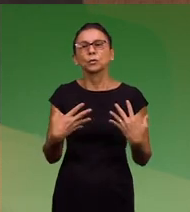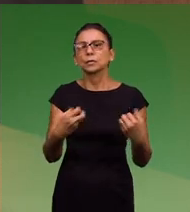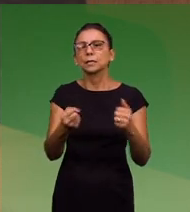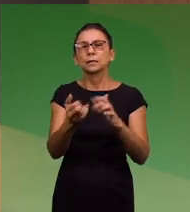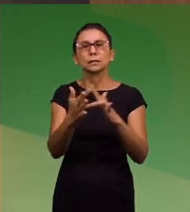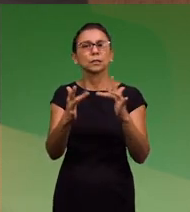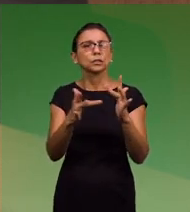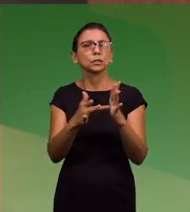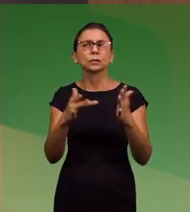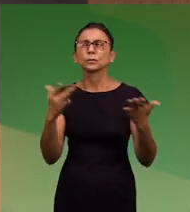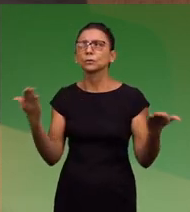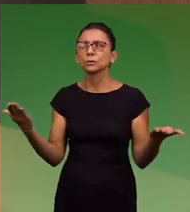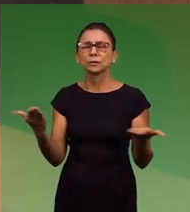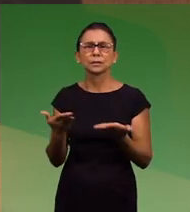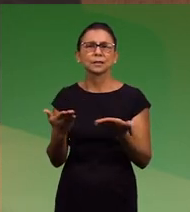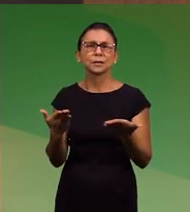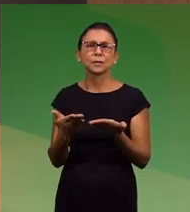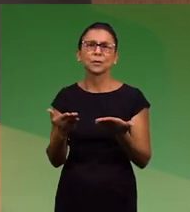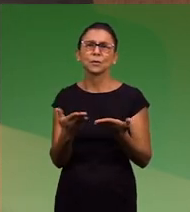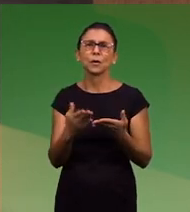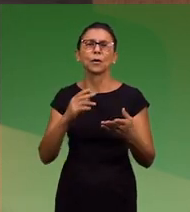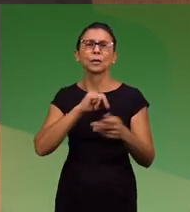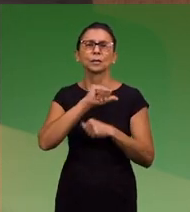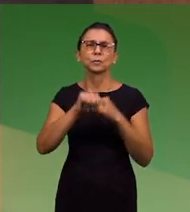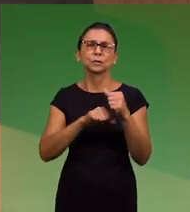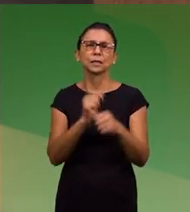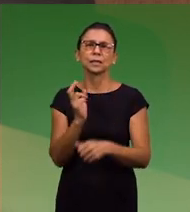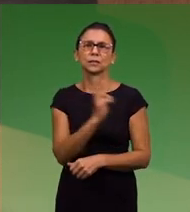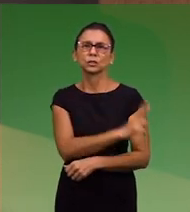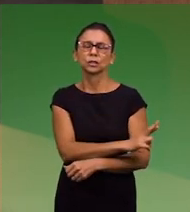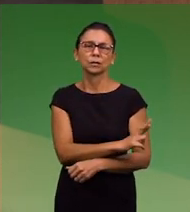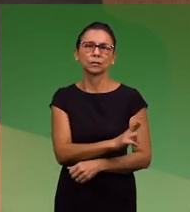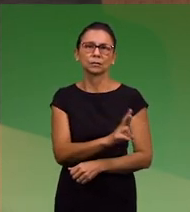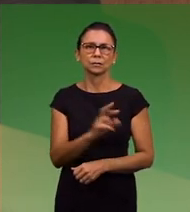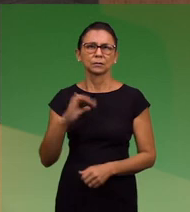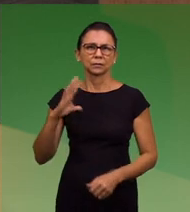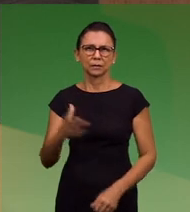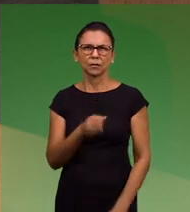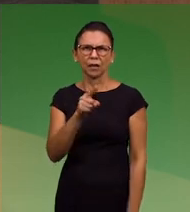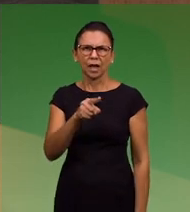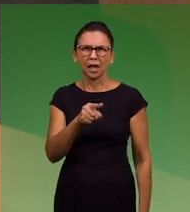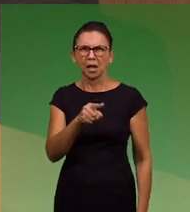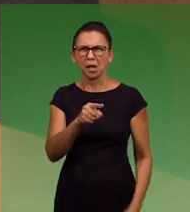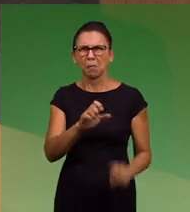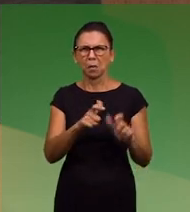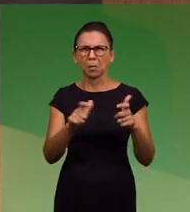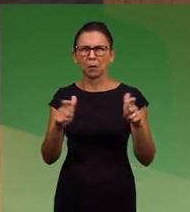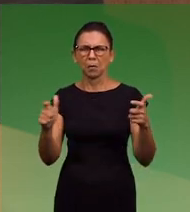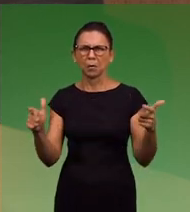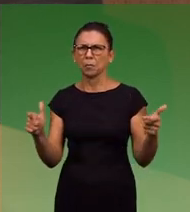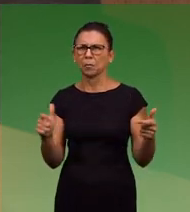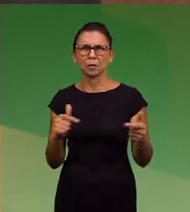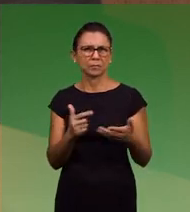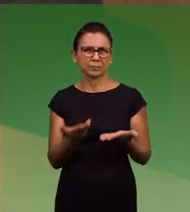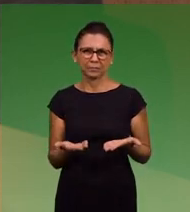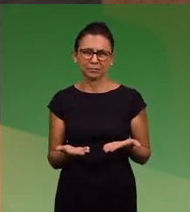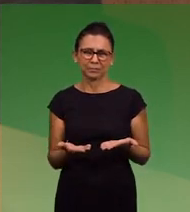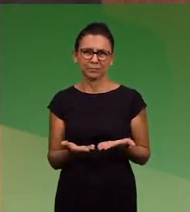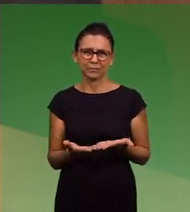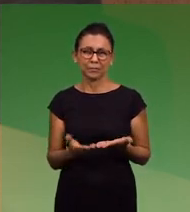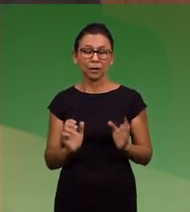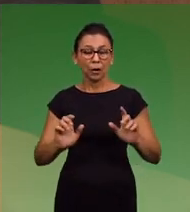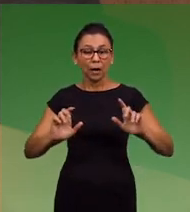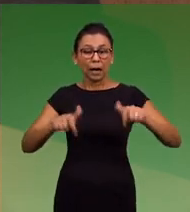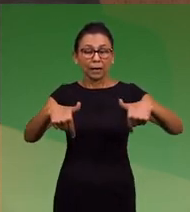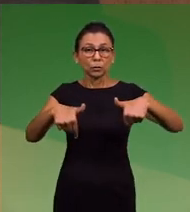se encontrou com Jesus, que ela mudou de religião. Mas salvação é muito abrangente. Então ela se compara de ato e processo. No